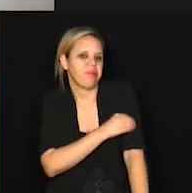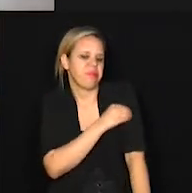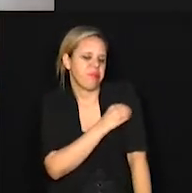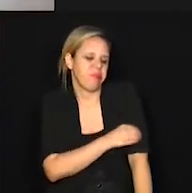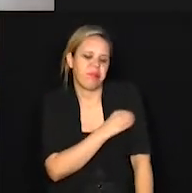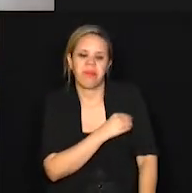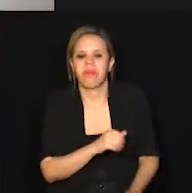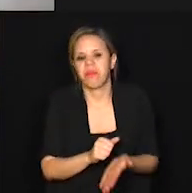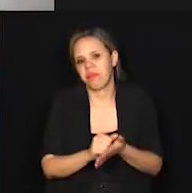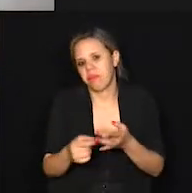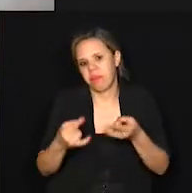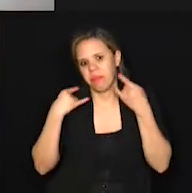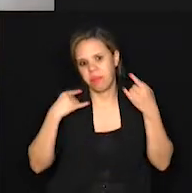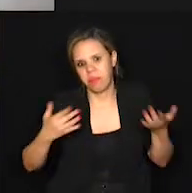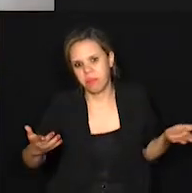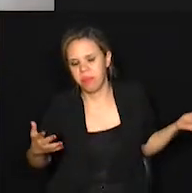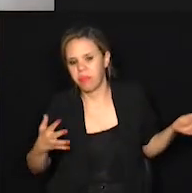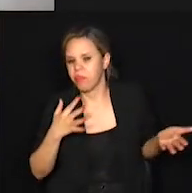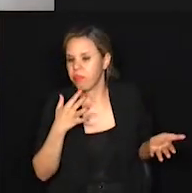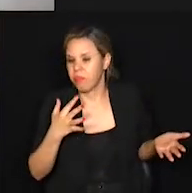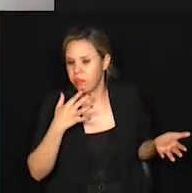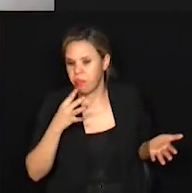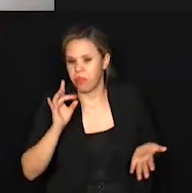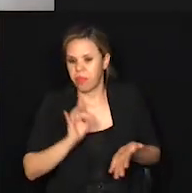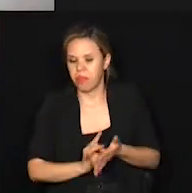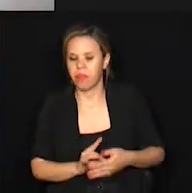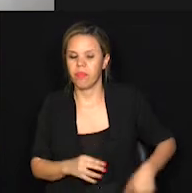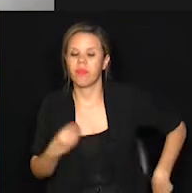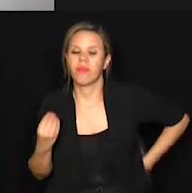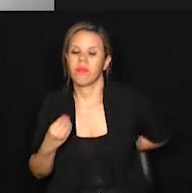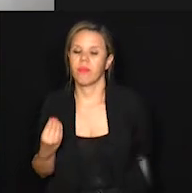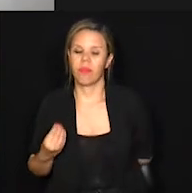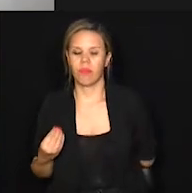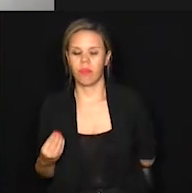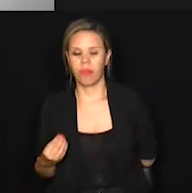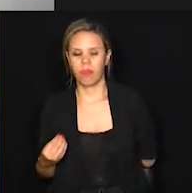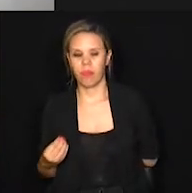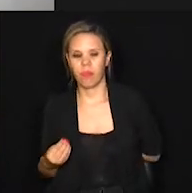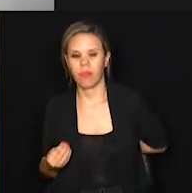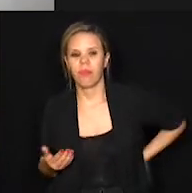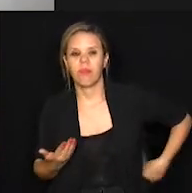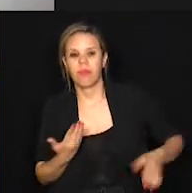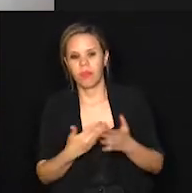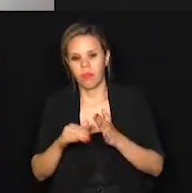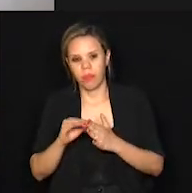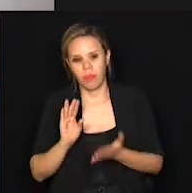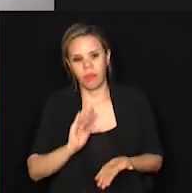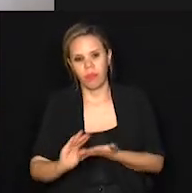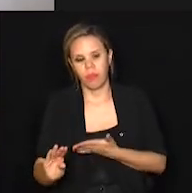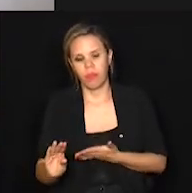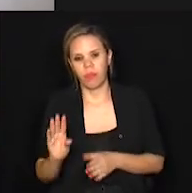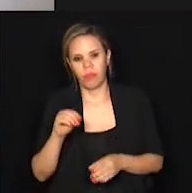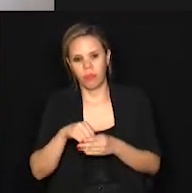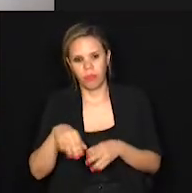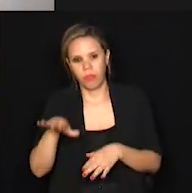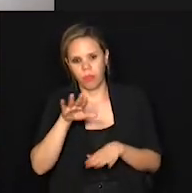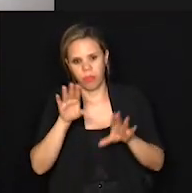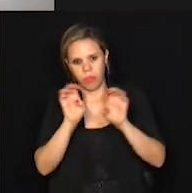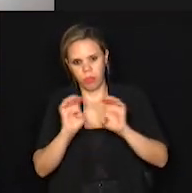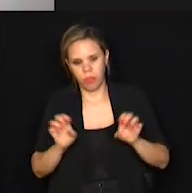sabonete, máscara, mas conhecendo realmente como que são as escolas E o investimento dentro das